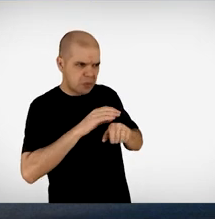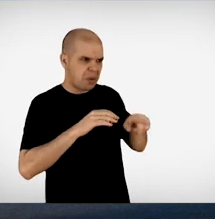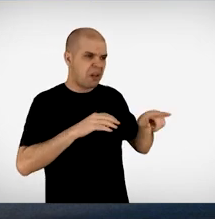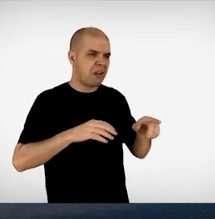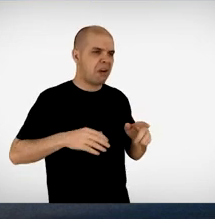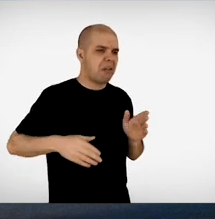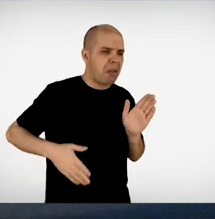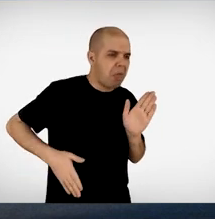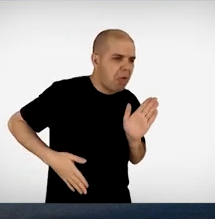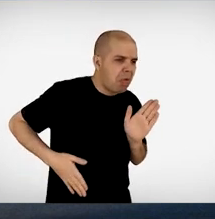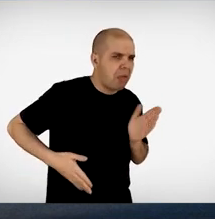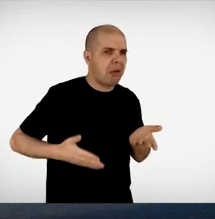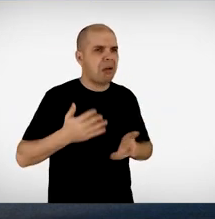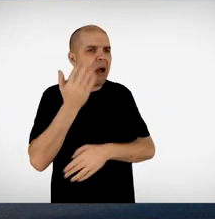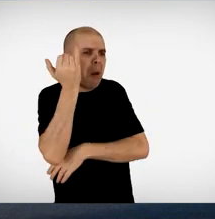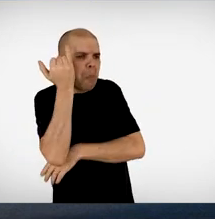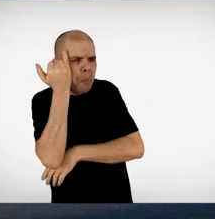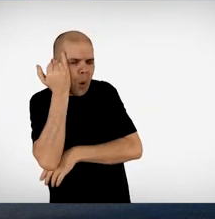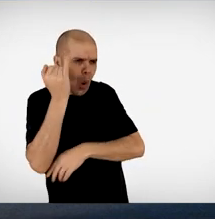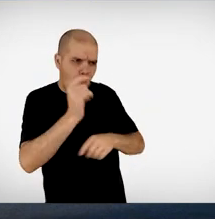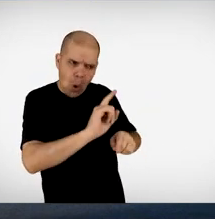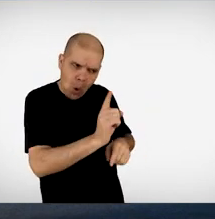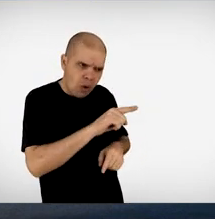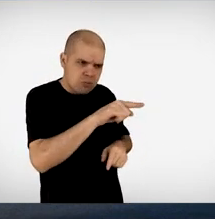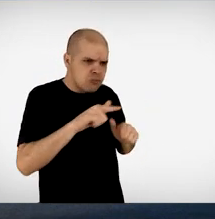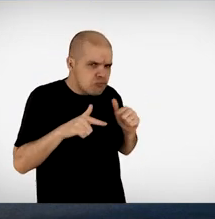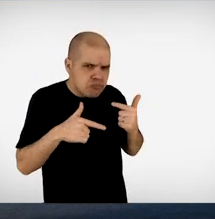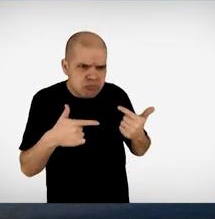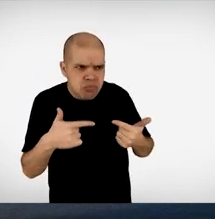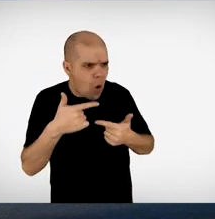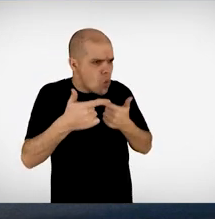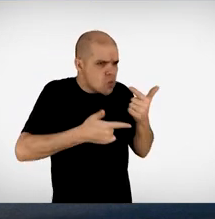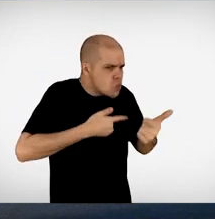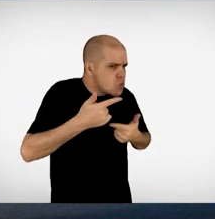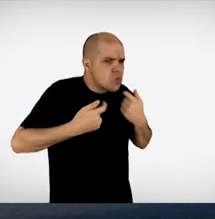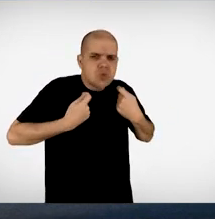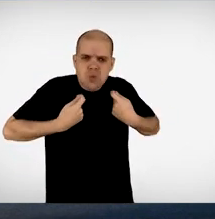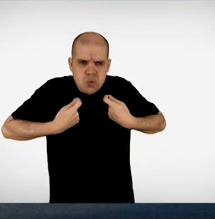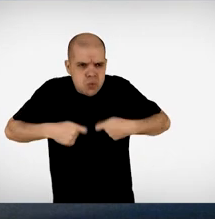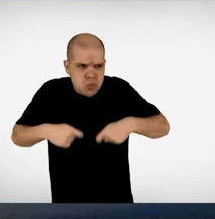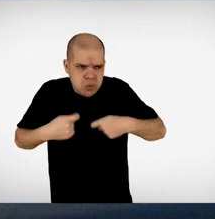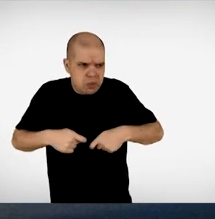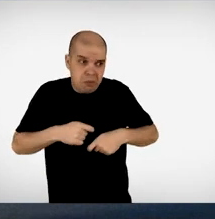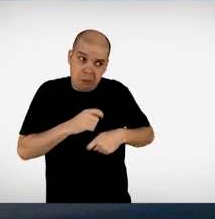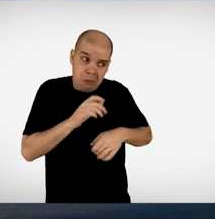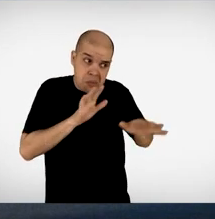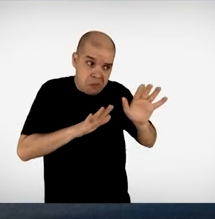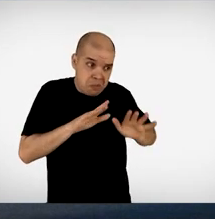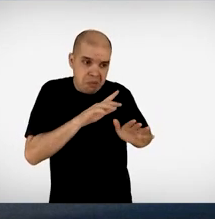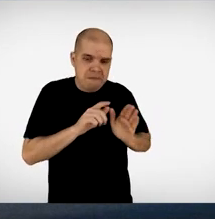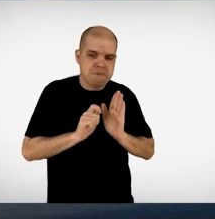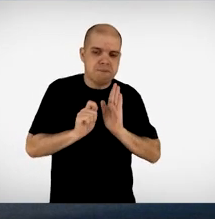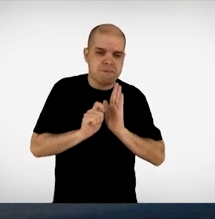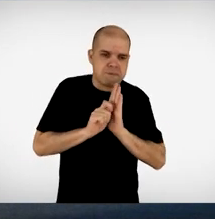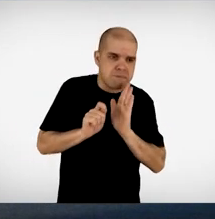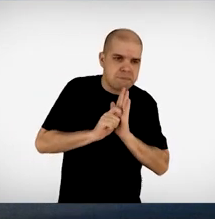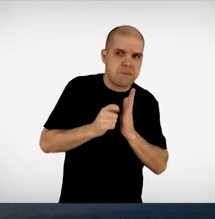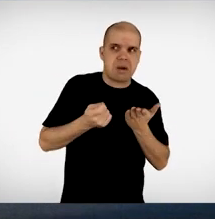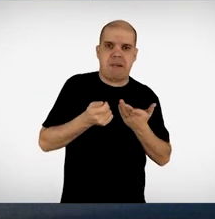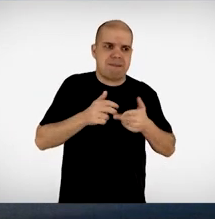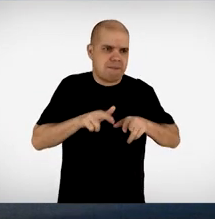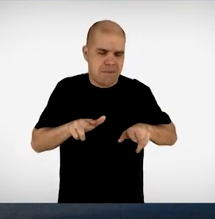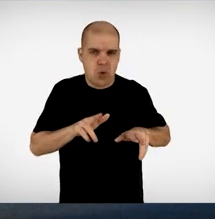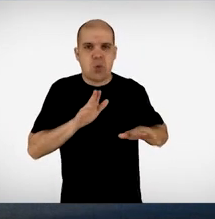assim, esse desespero que tinha do filho virar um filho que, sei lá, que fuma